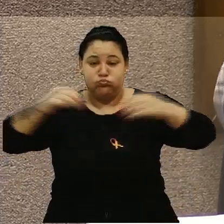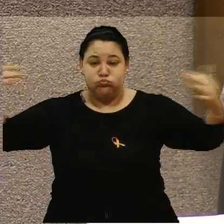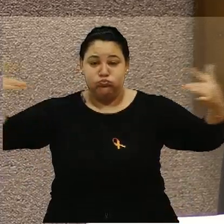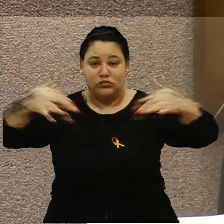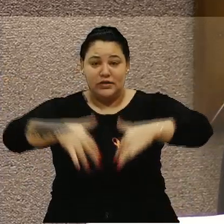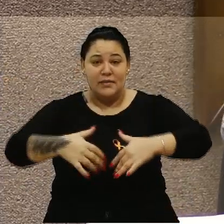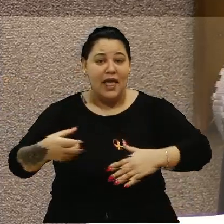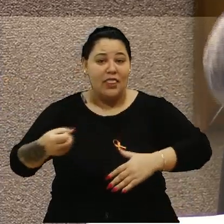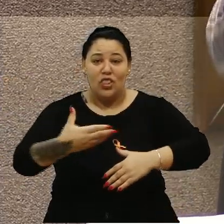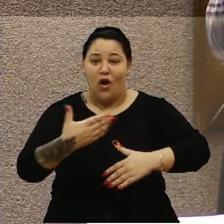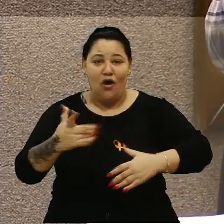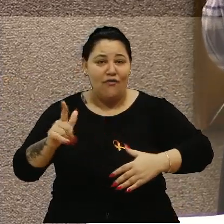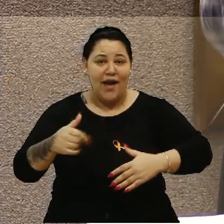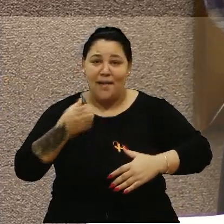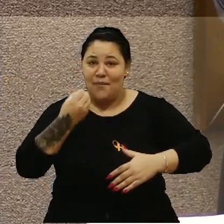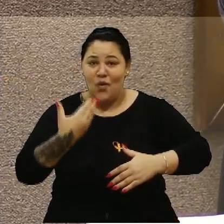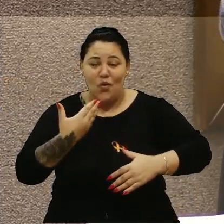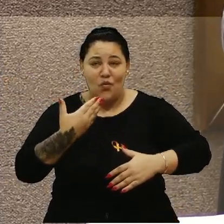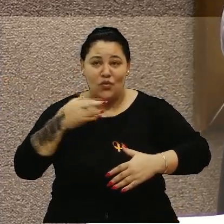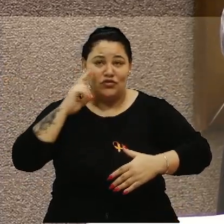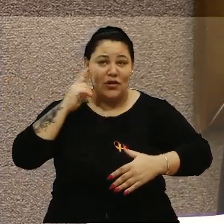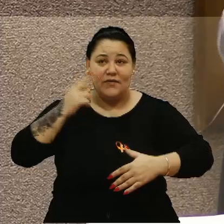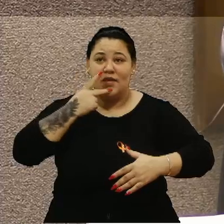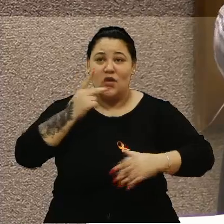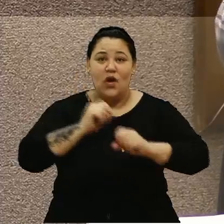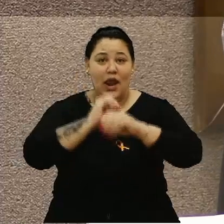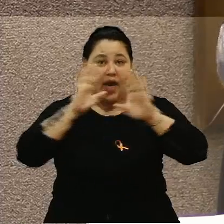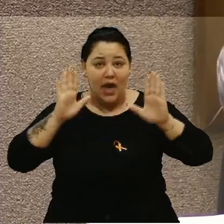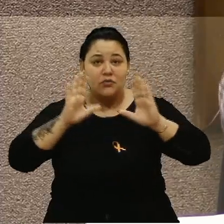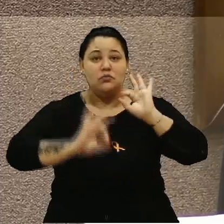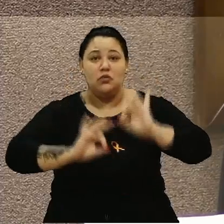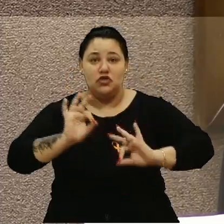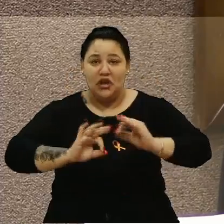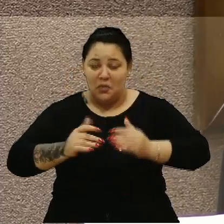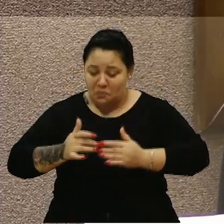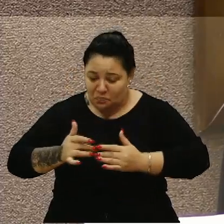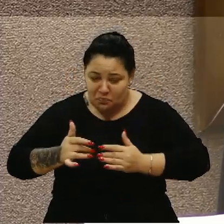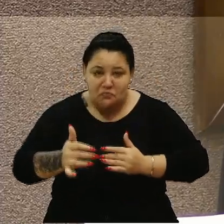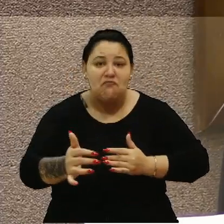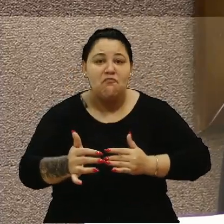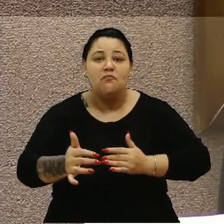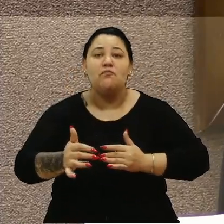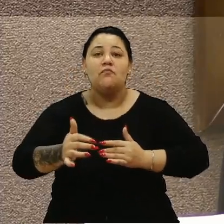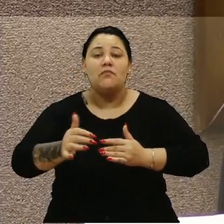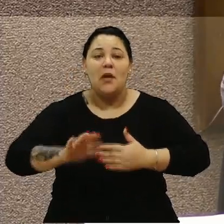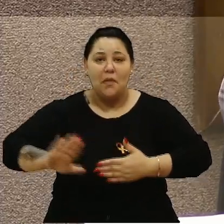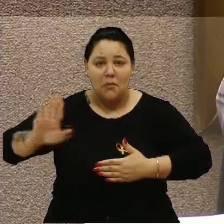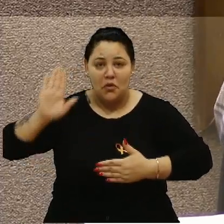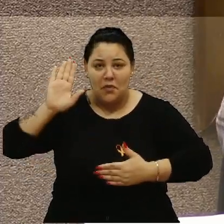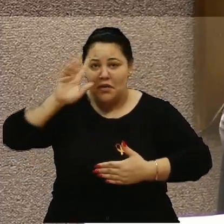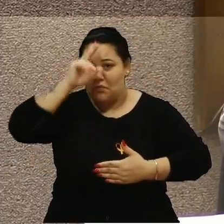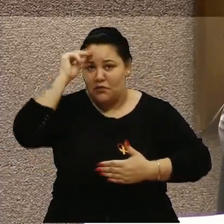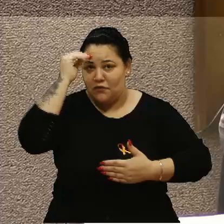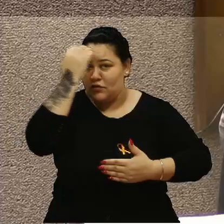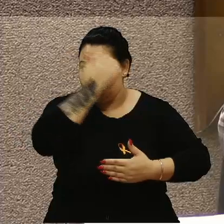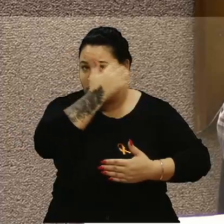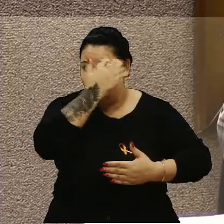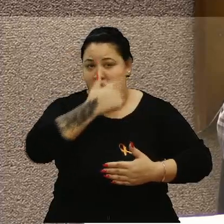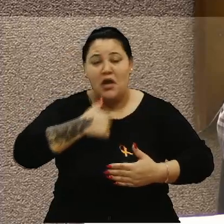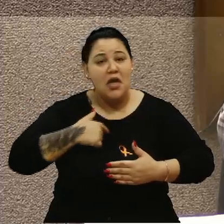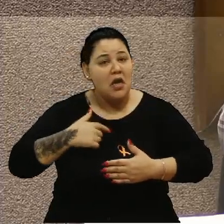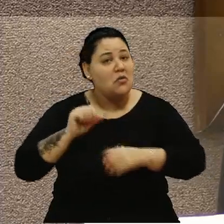bom, o diretor lá disse, claramente, o projeto agora vai andar, e é uma promessa do prefeito Adiló, espero que seja